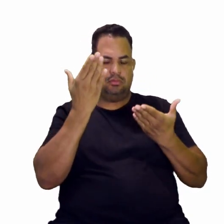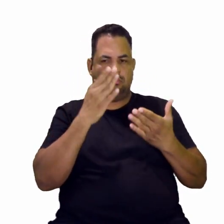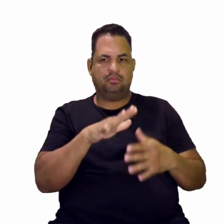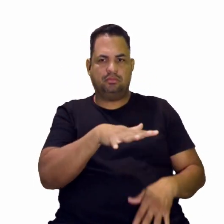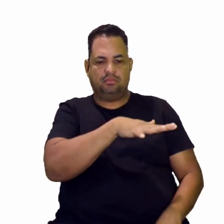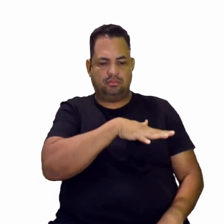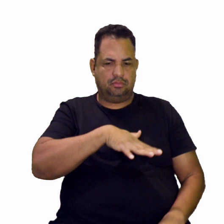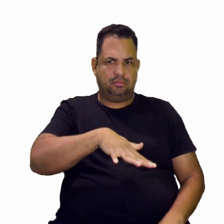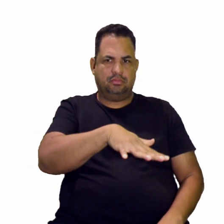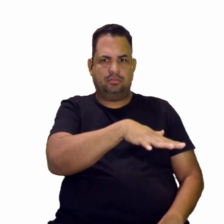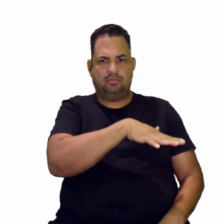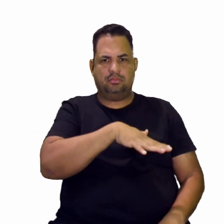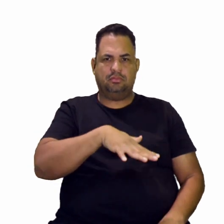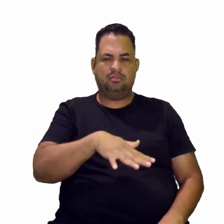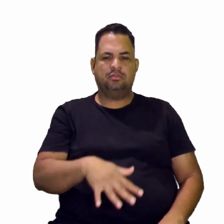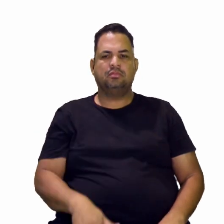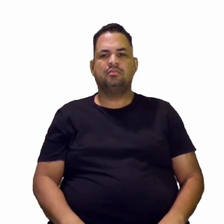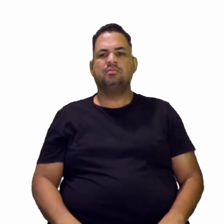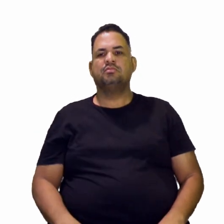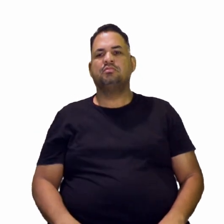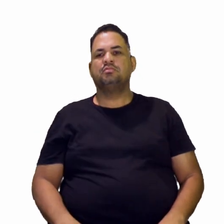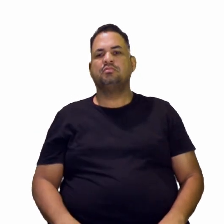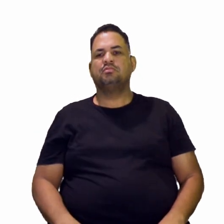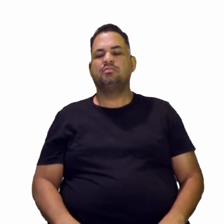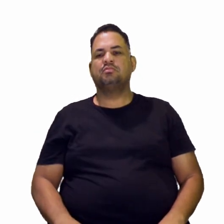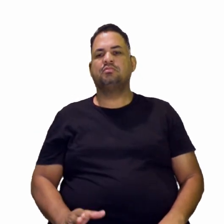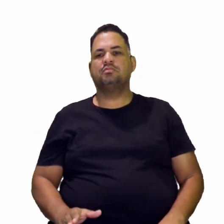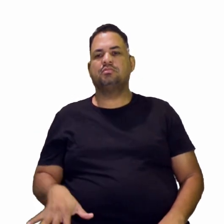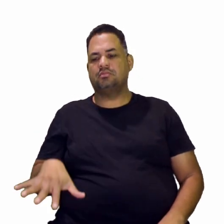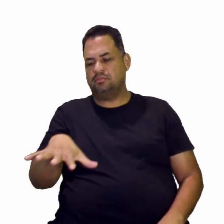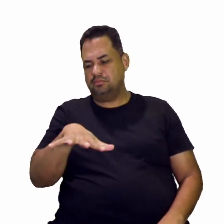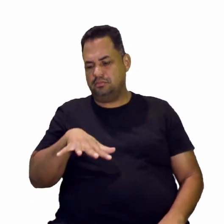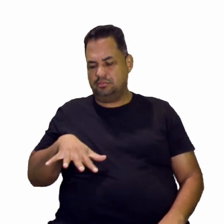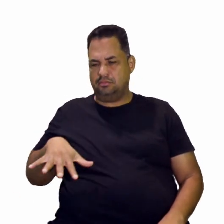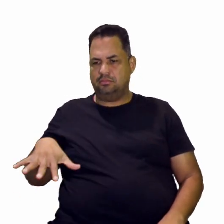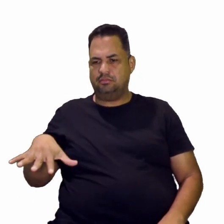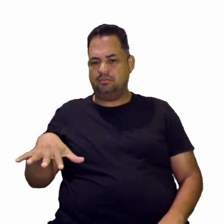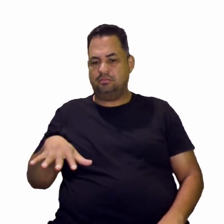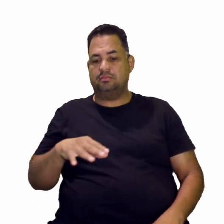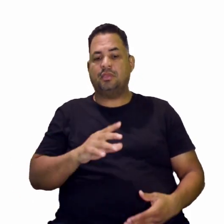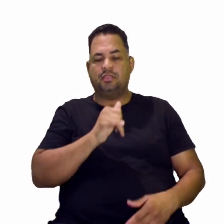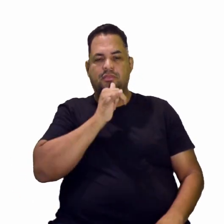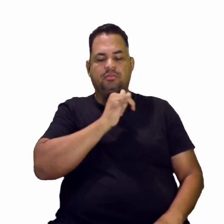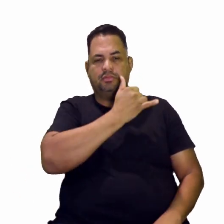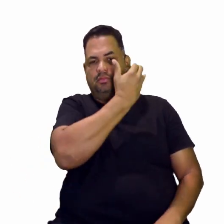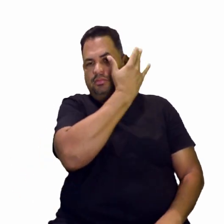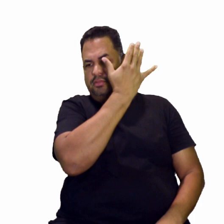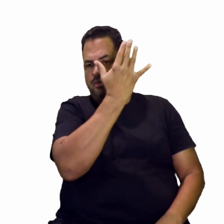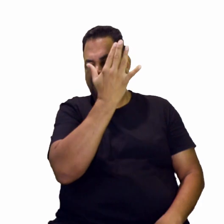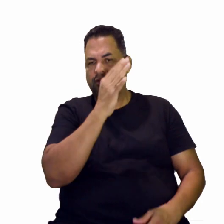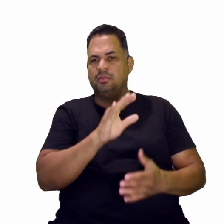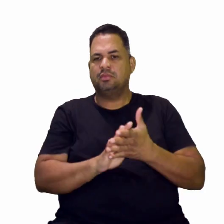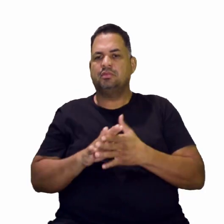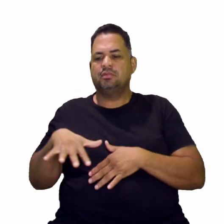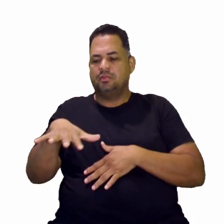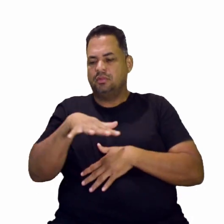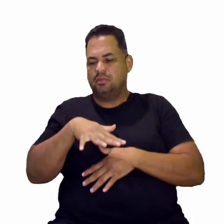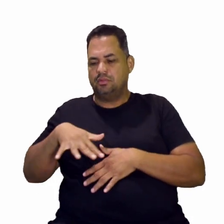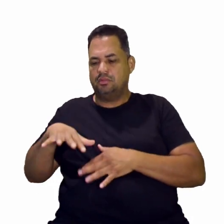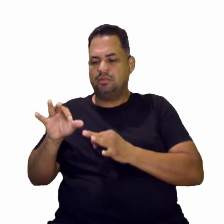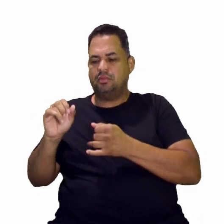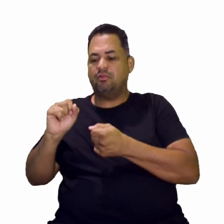A palavra é essa. De uma forma natural. Já o ambiente, como por exemplo uma floresta, já o ambiente, o